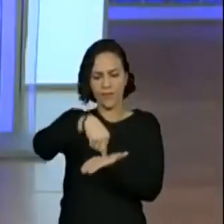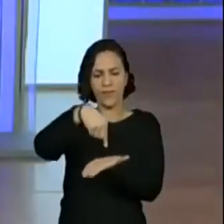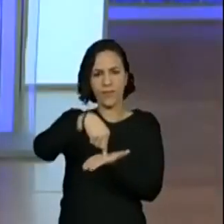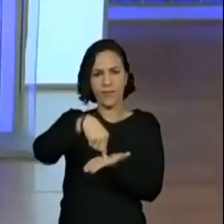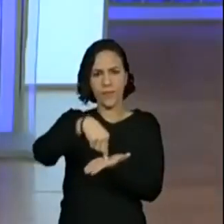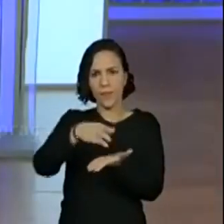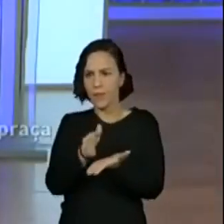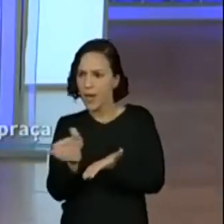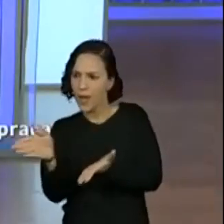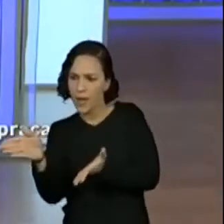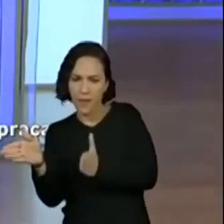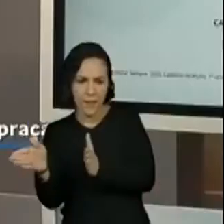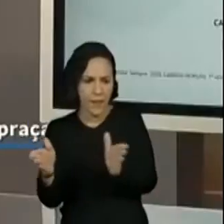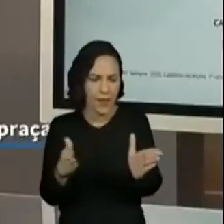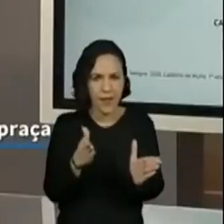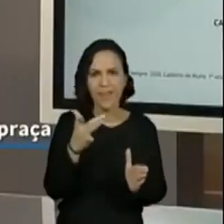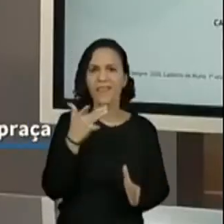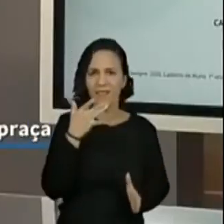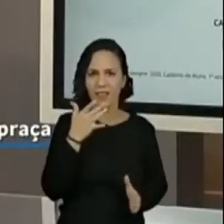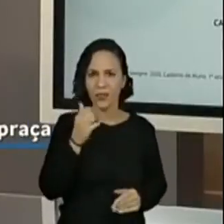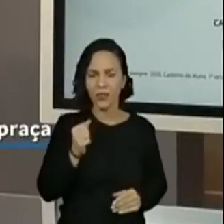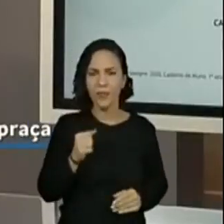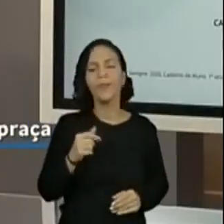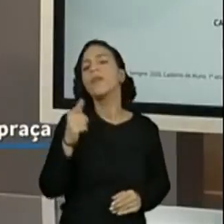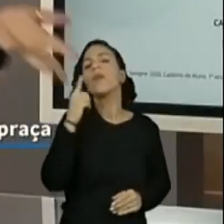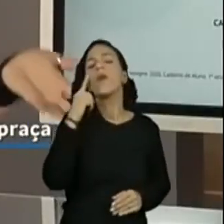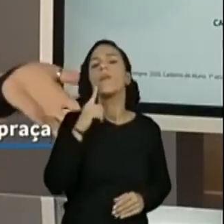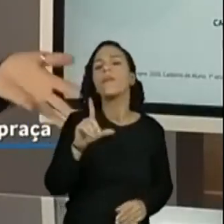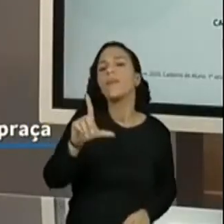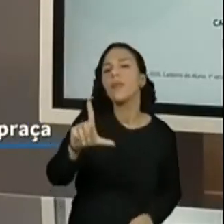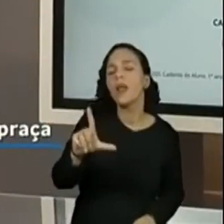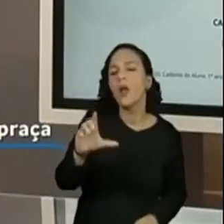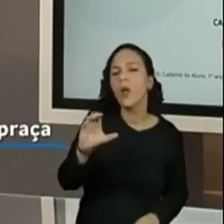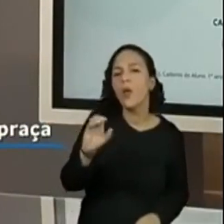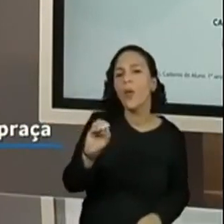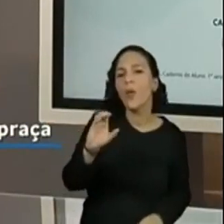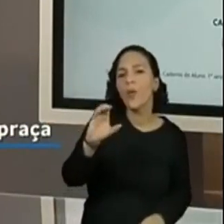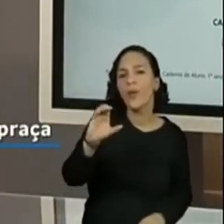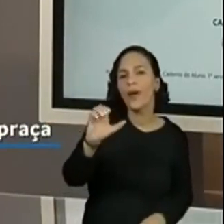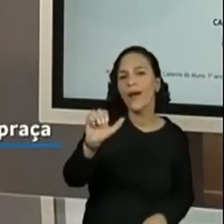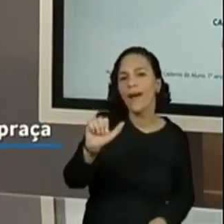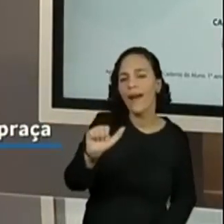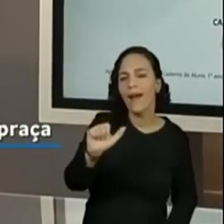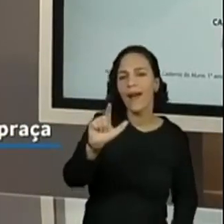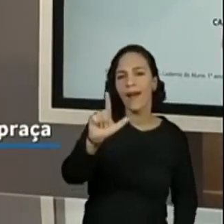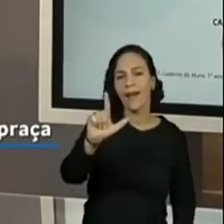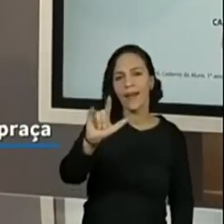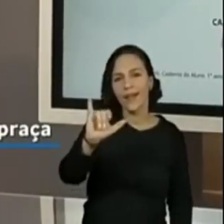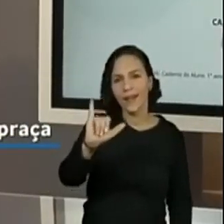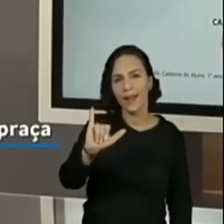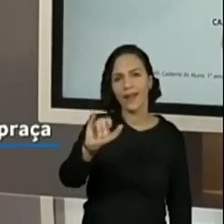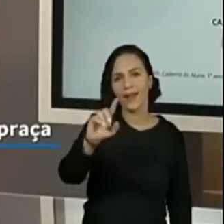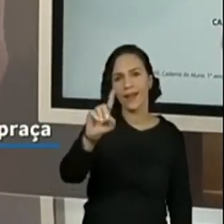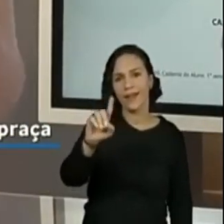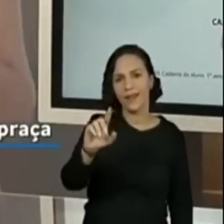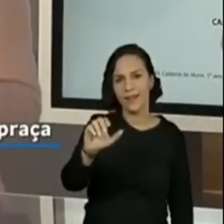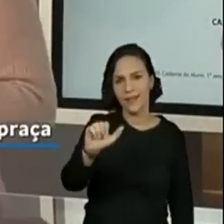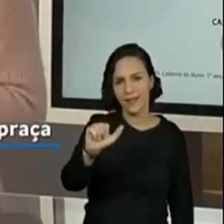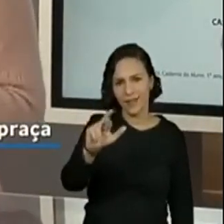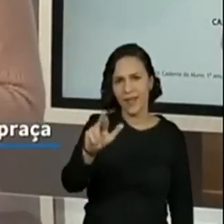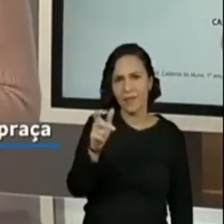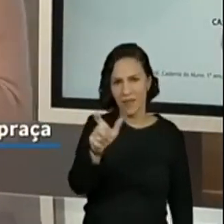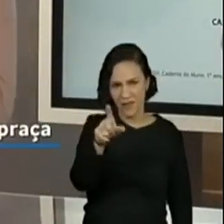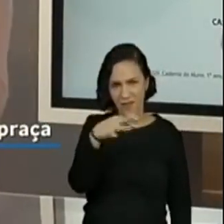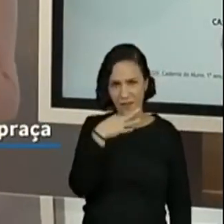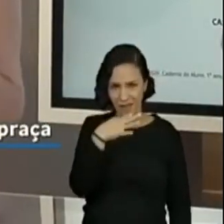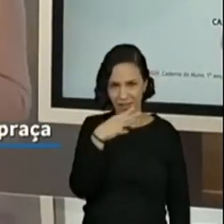começar aqui. O que é se localizar? Localizar. O que é isso, criançada? Professores e professoras, vão